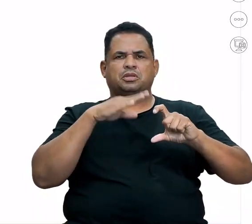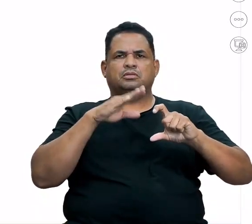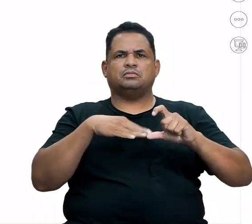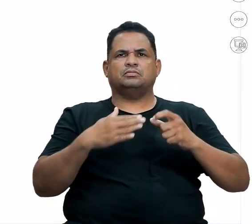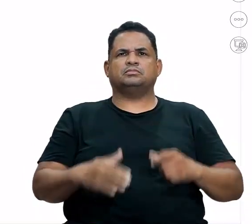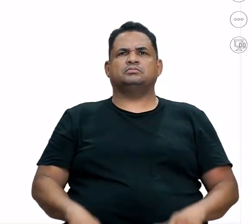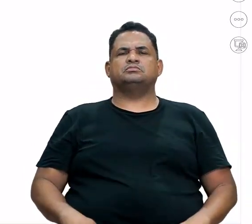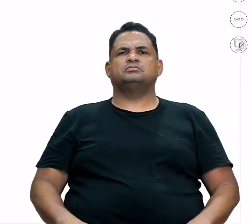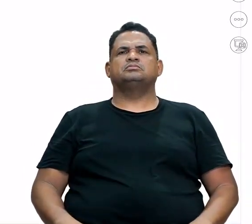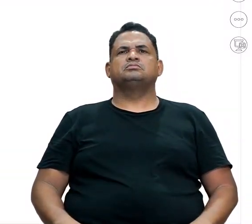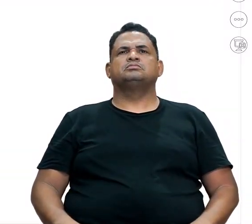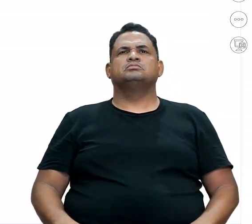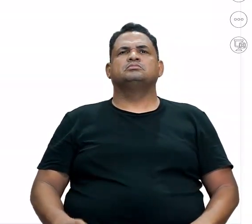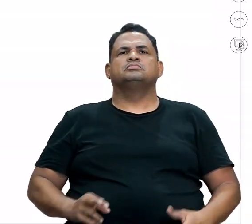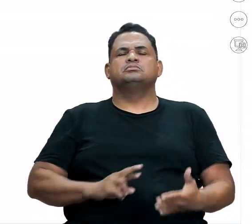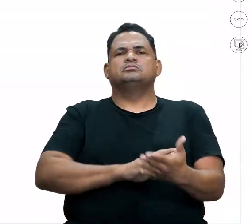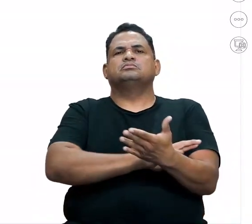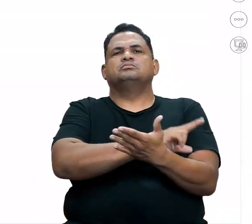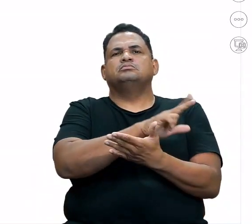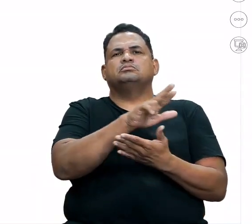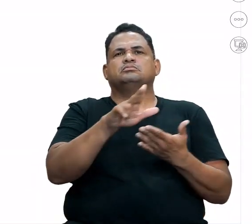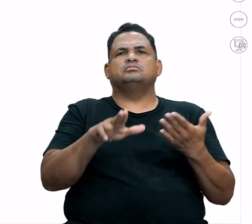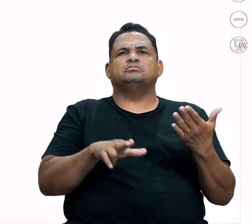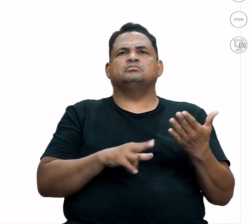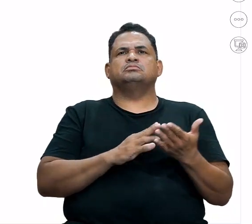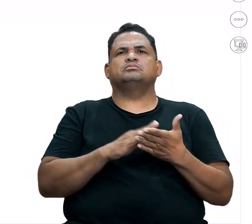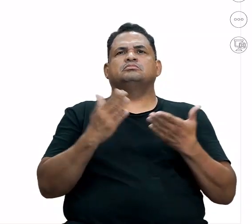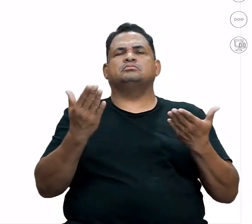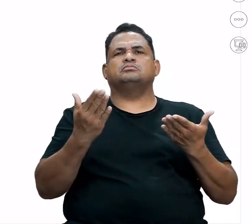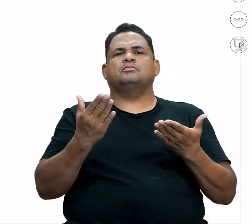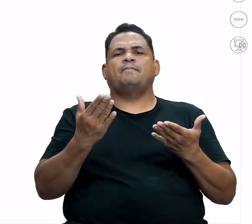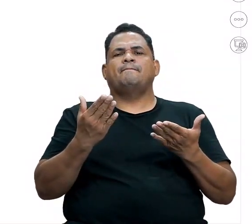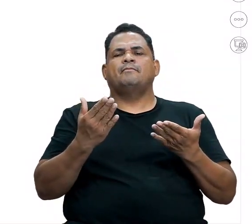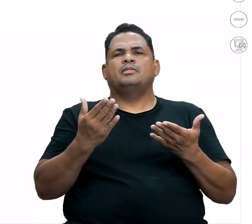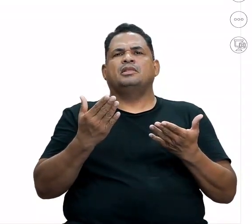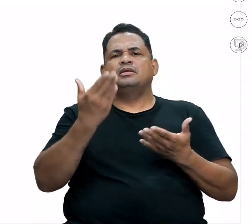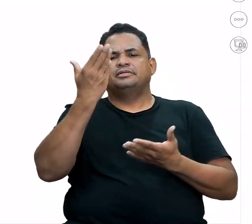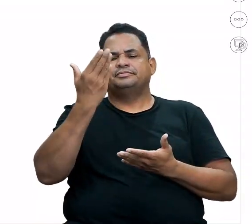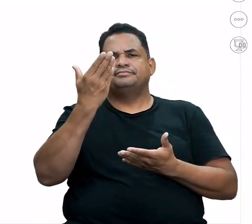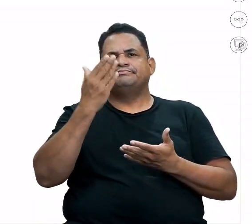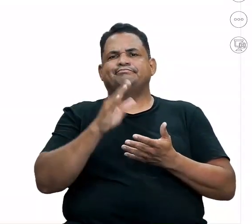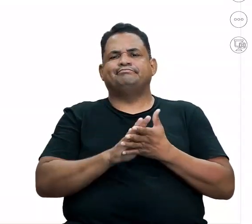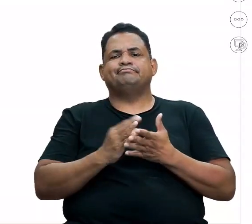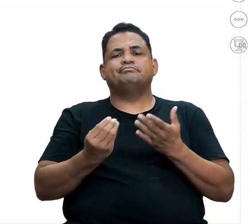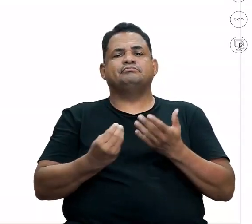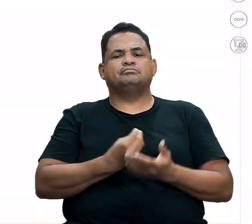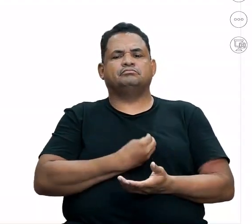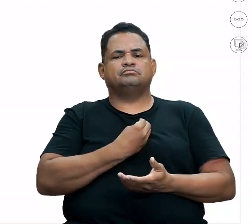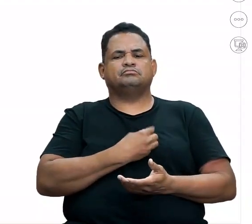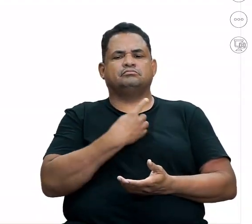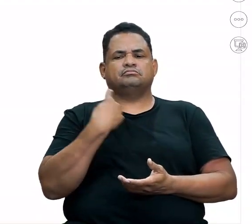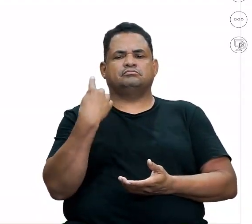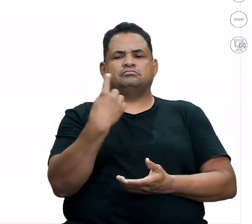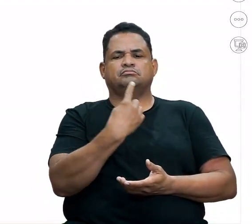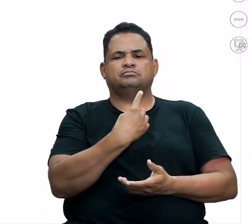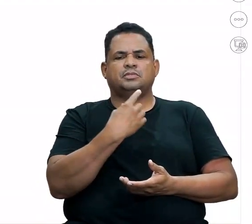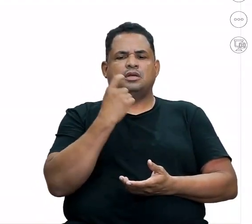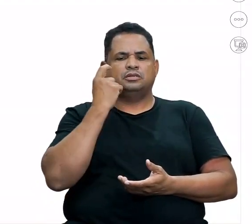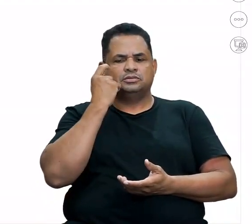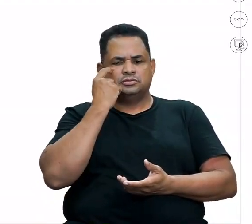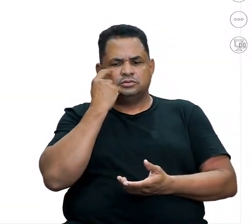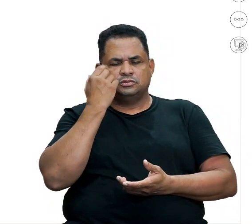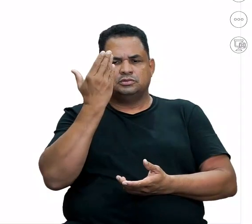Então, a diversidade, ela é algo, gente, que está presente na nossa sociedade brasileira. Ela